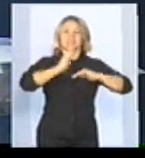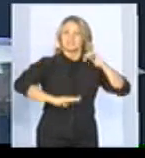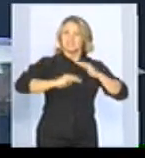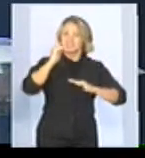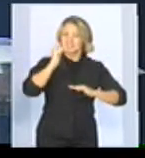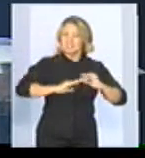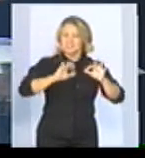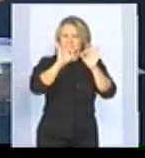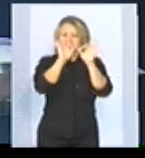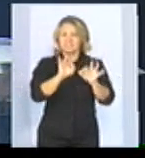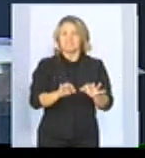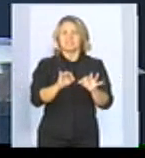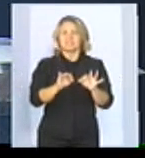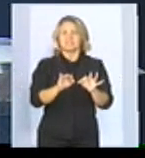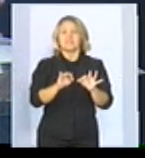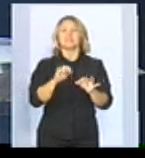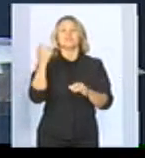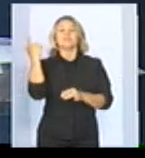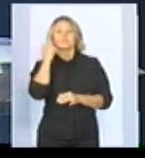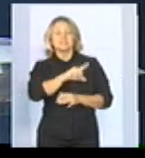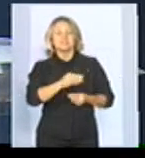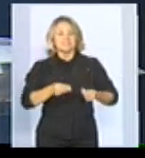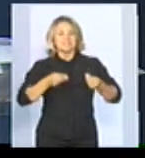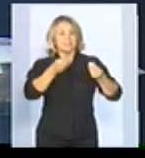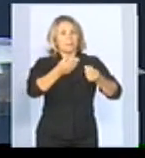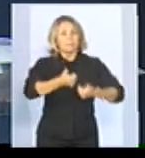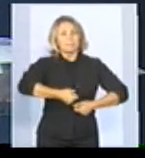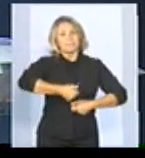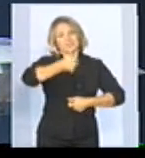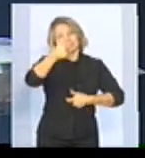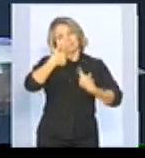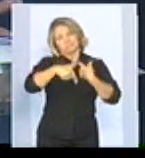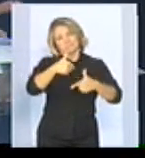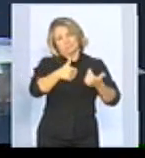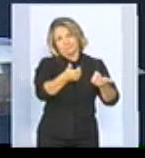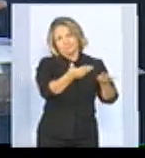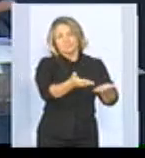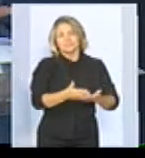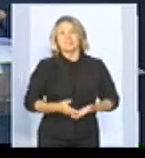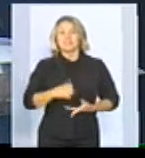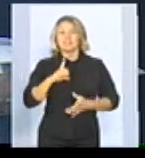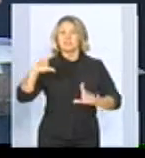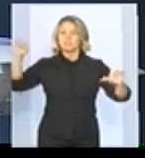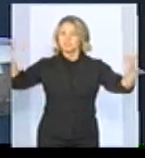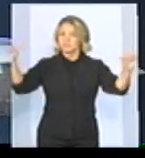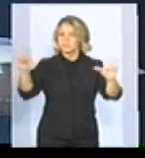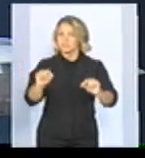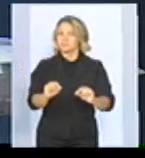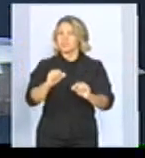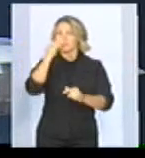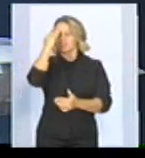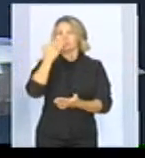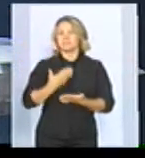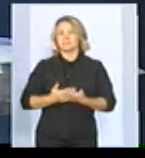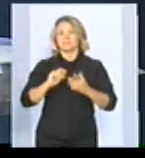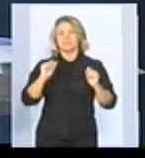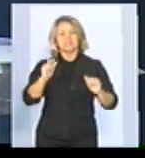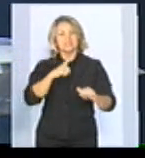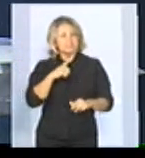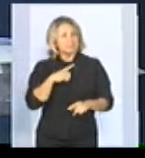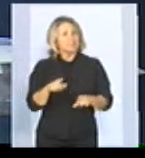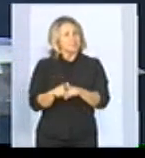através dela que nós vamos conseguir oferecer melhores serviço houve houve uma simplificação eu até acredito que existam